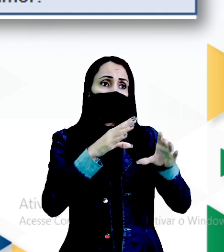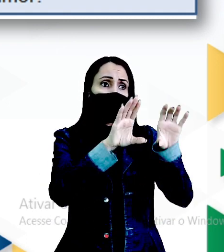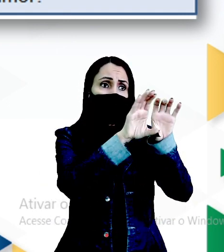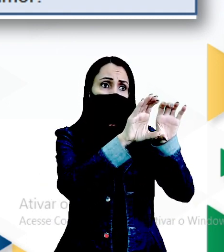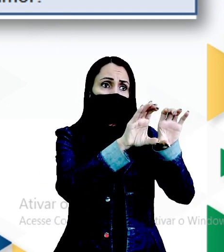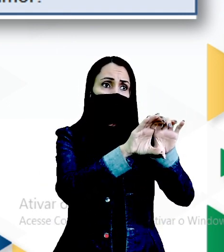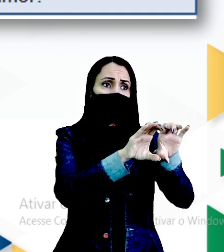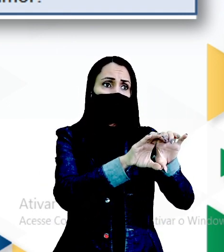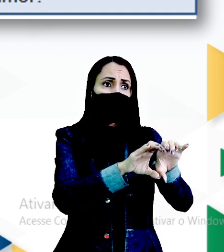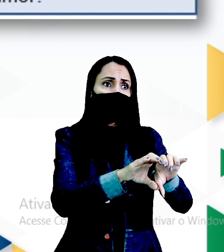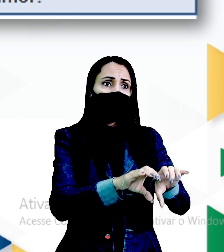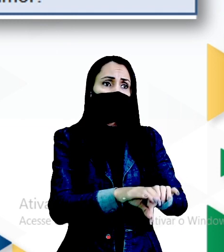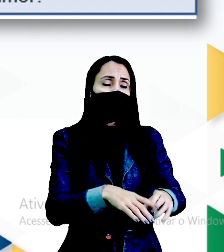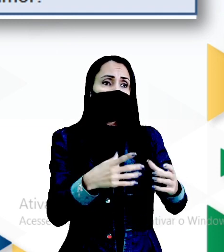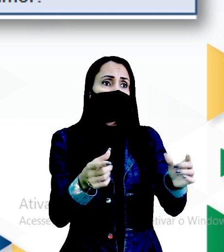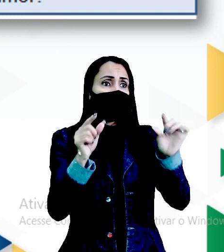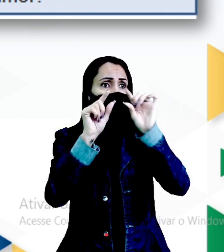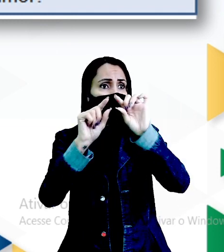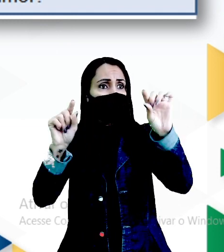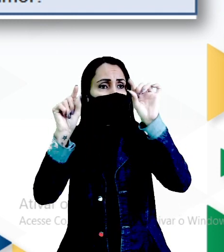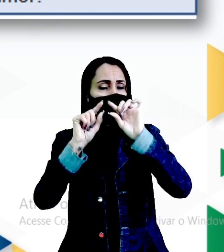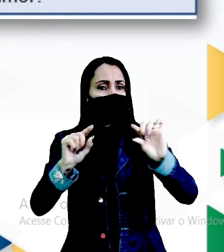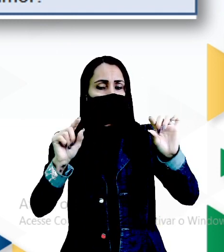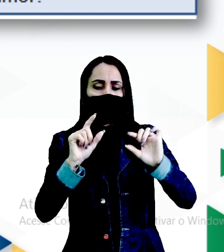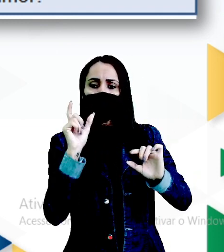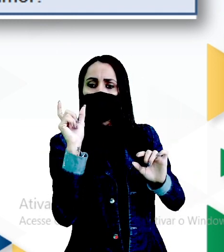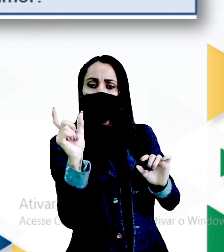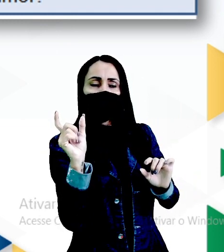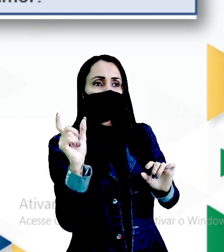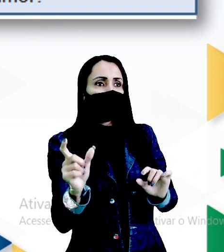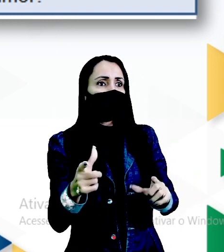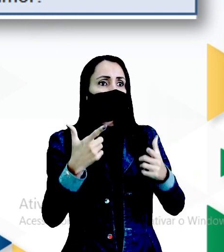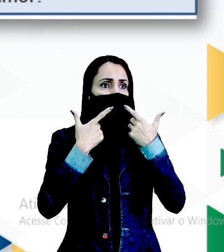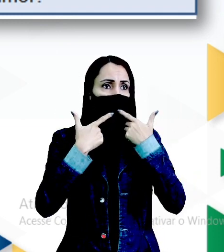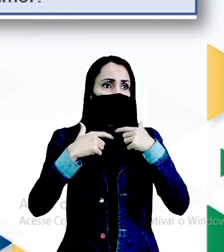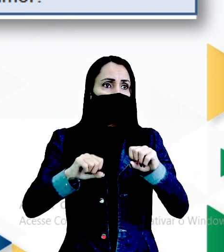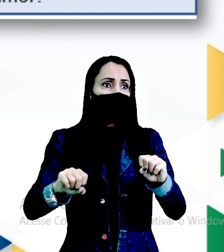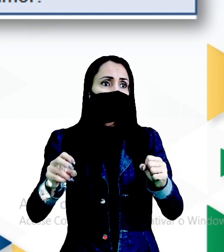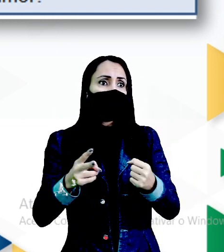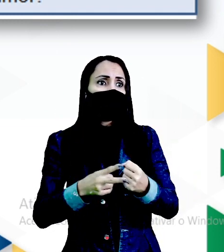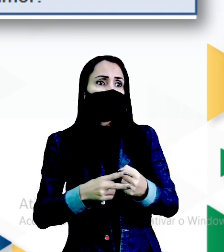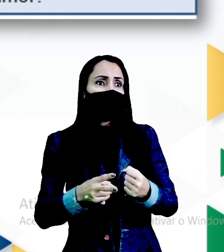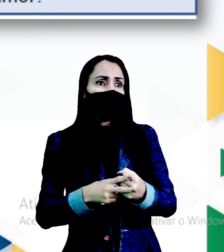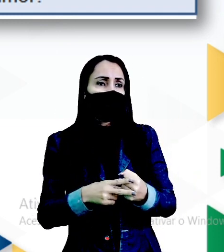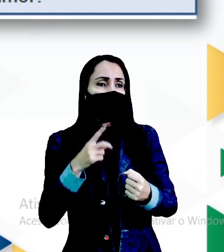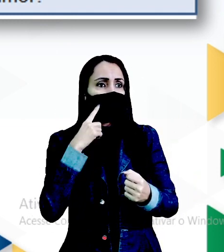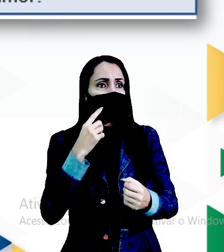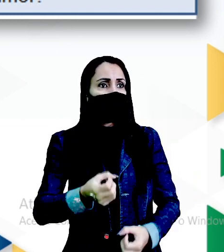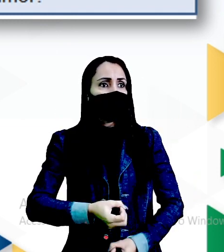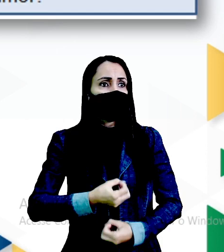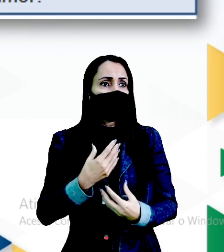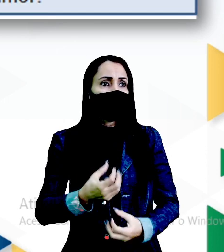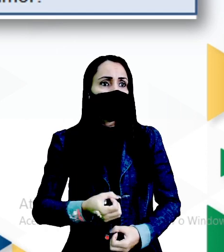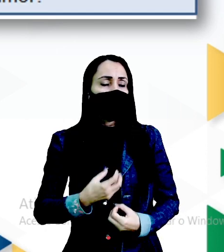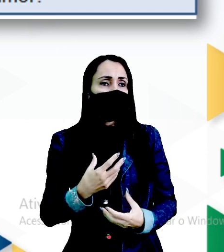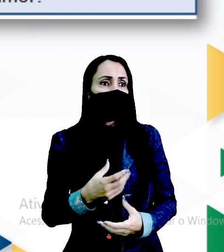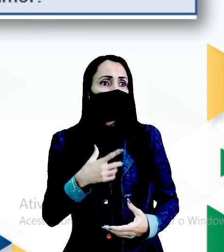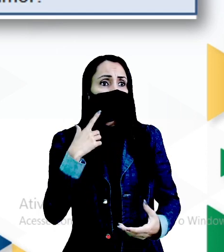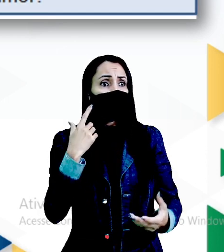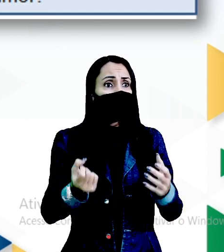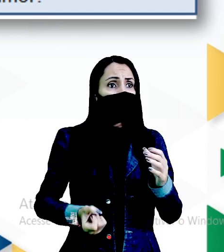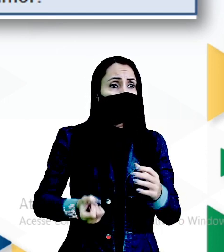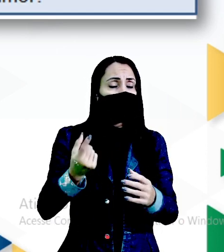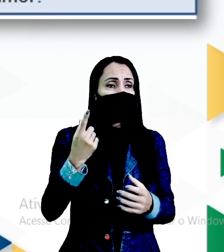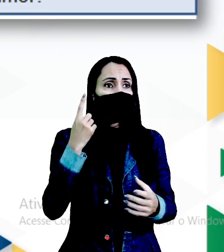frase quanto a escolha das palavras. A linguagem verbal permite expressar ideias absurdas,